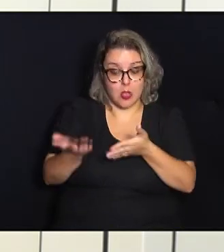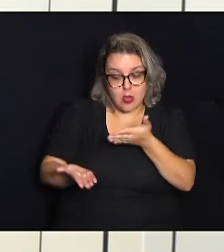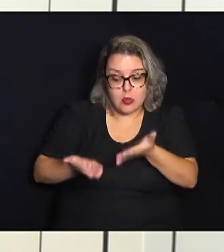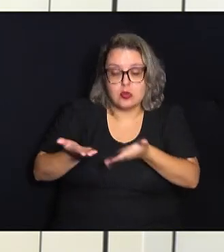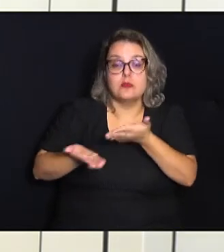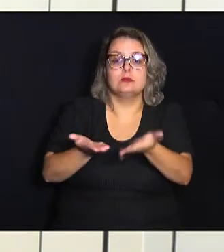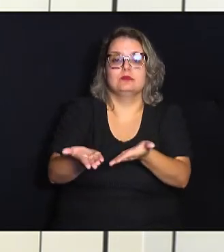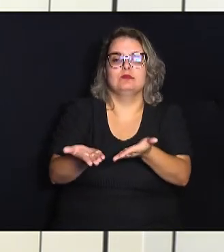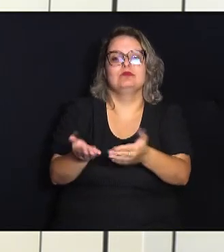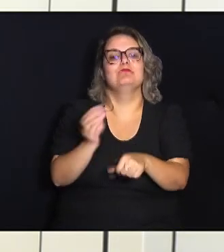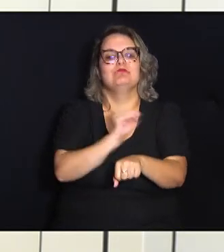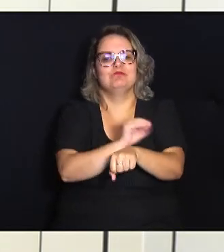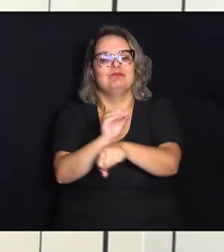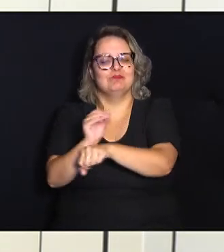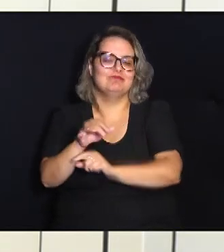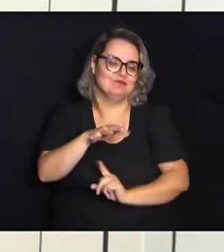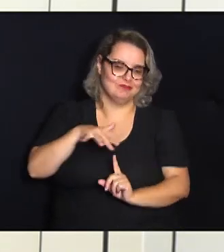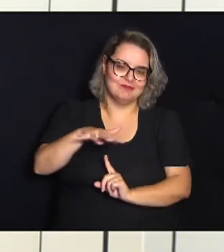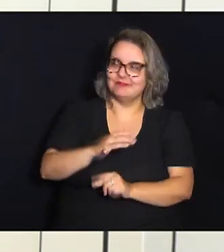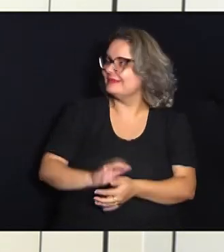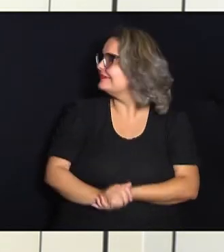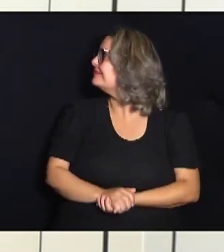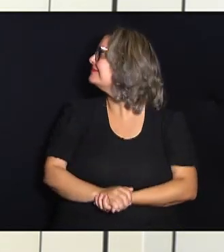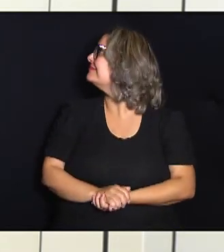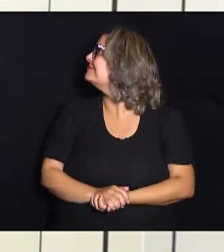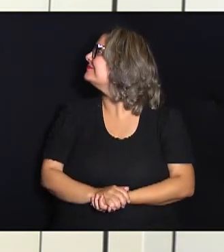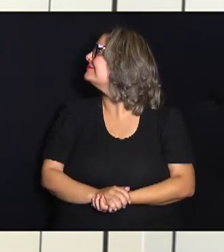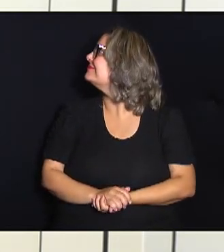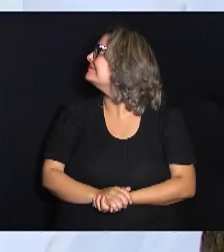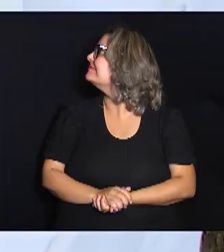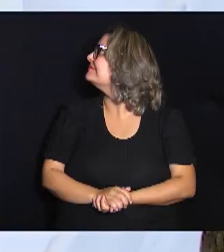e no cuidado com o meio ambiente.